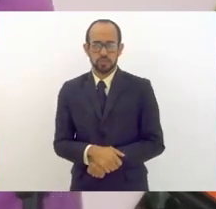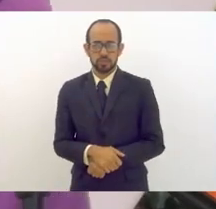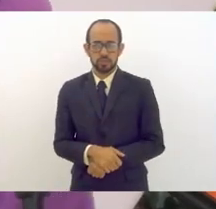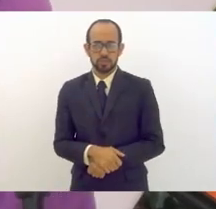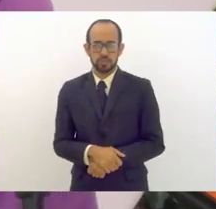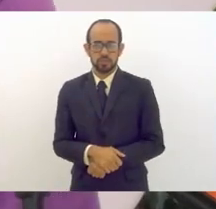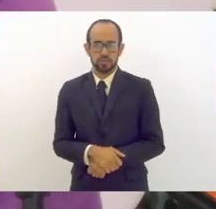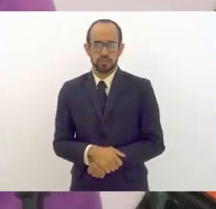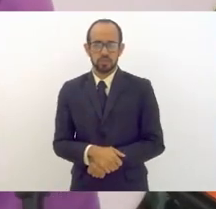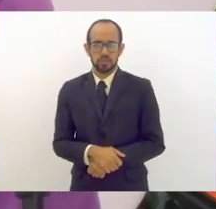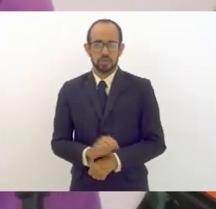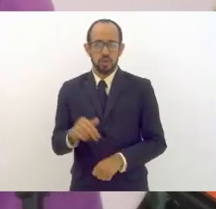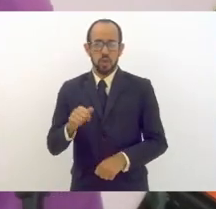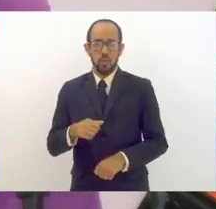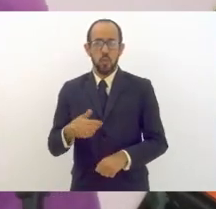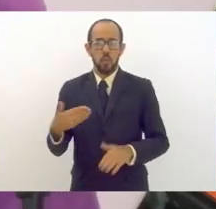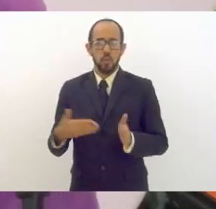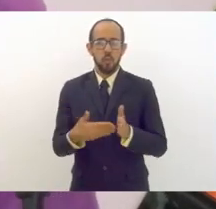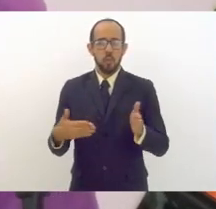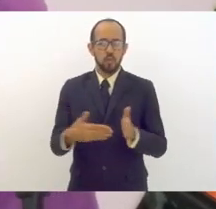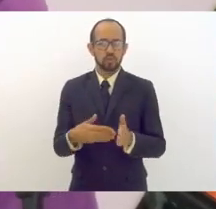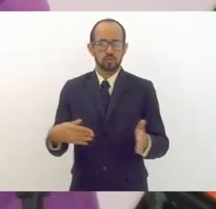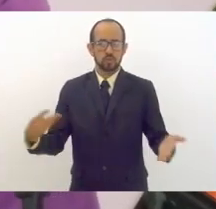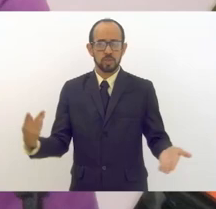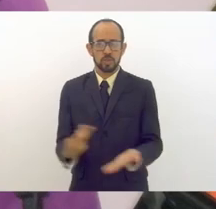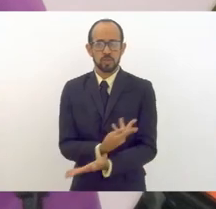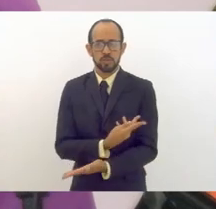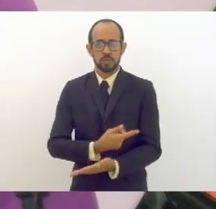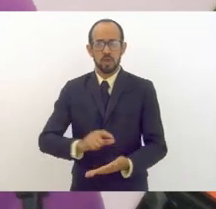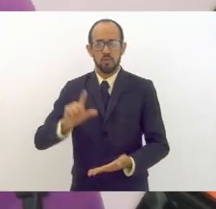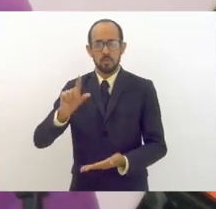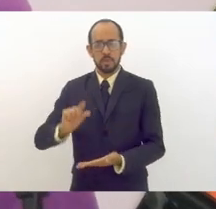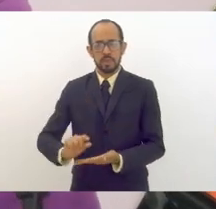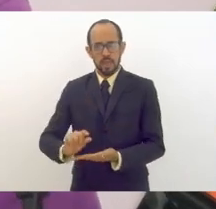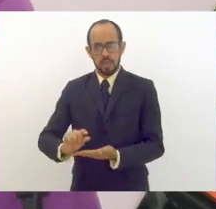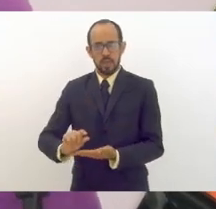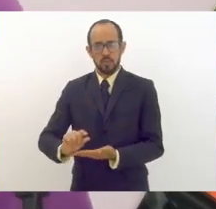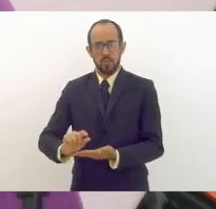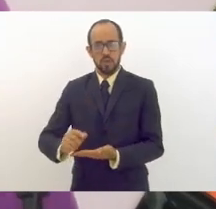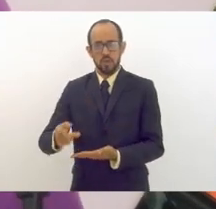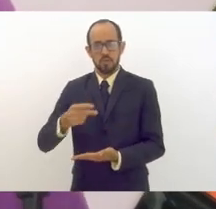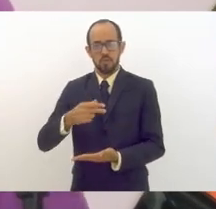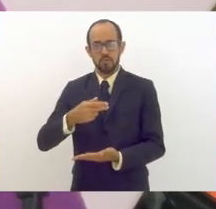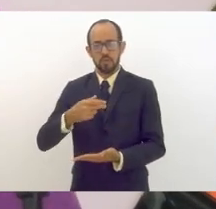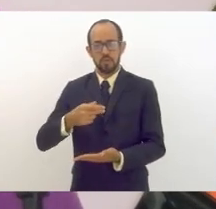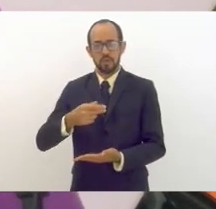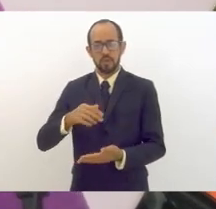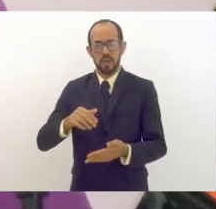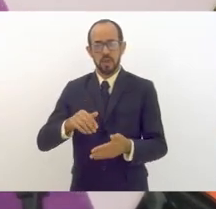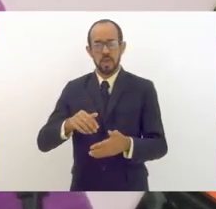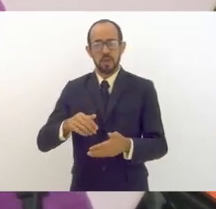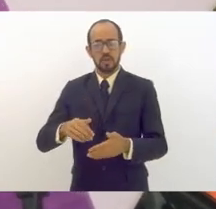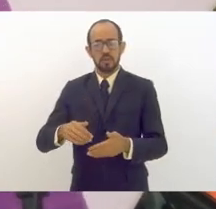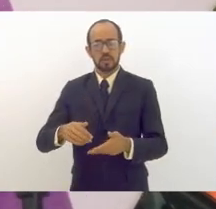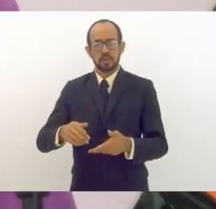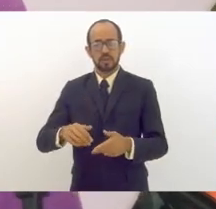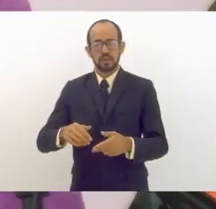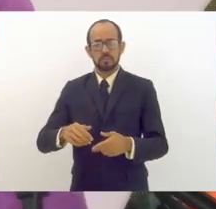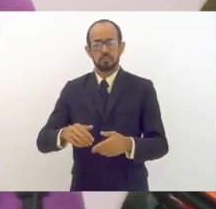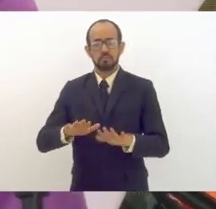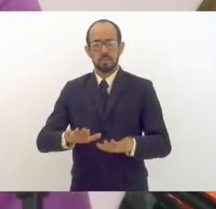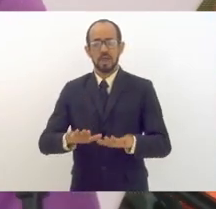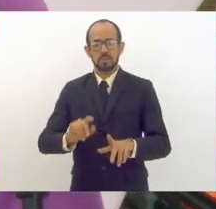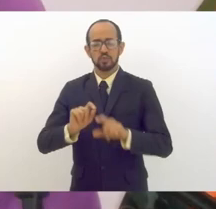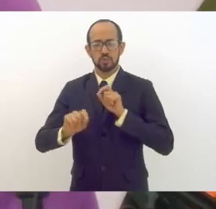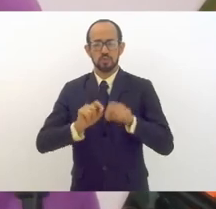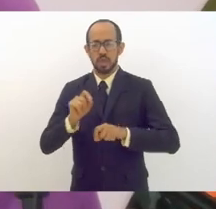informe de uma pequena parcela disso, de chamada de concursados até o final do ano, né? Mas que não